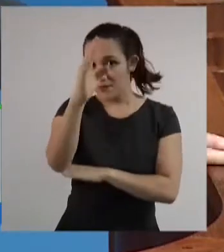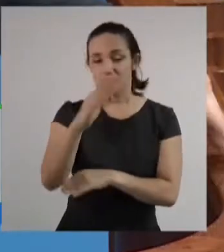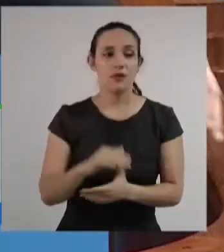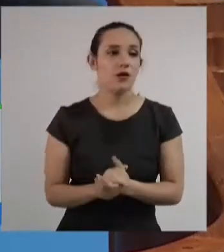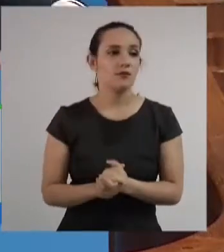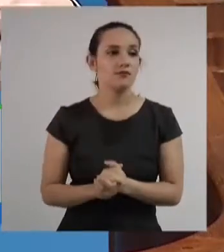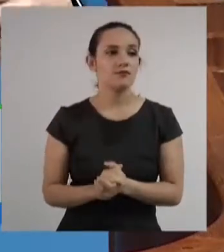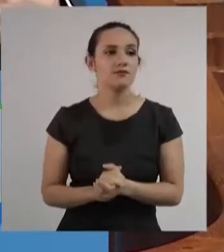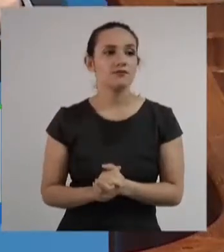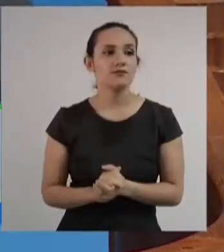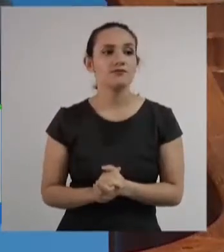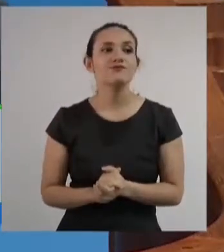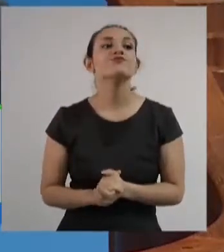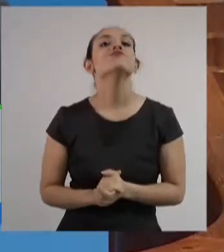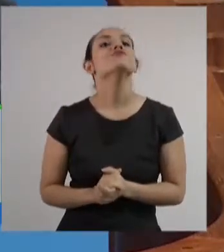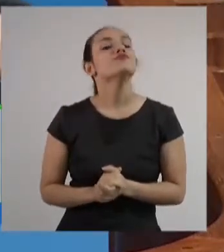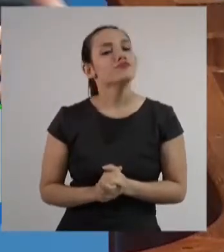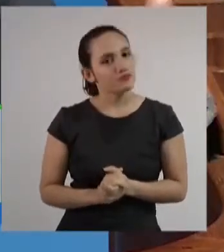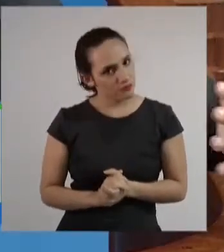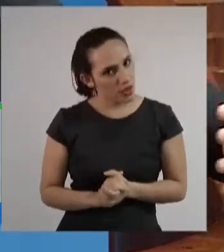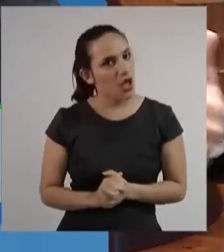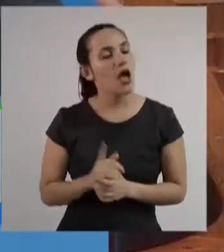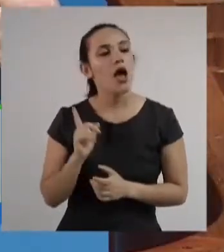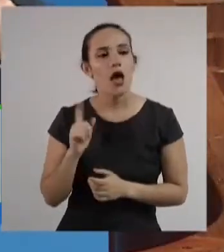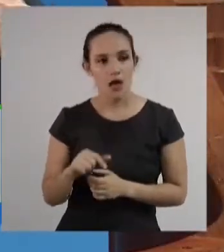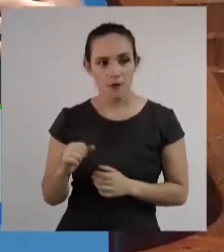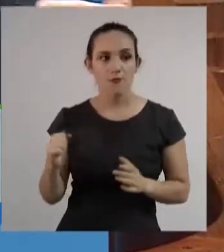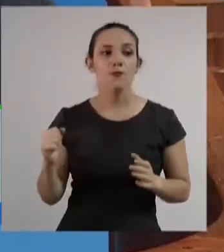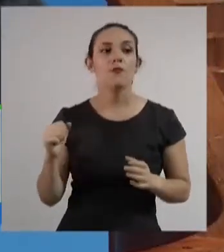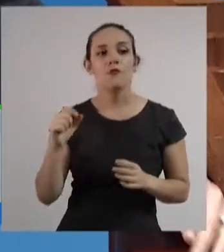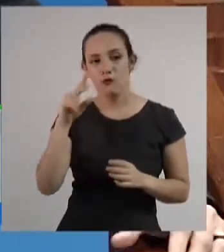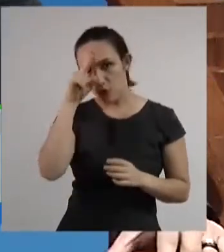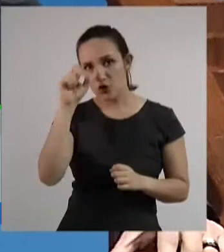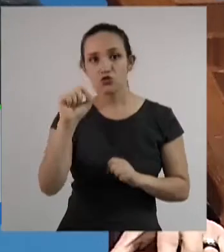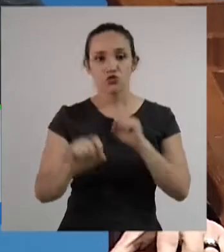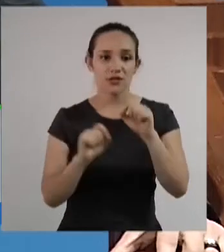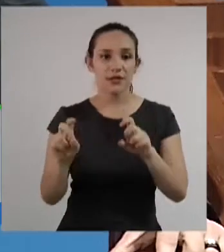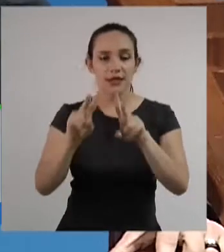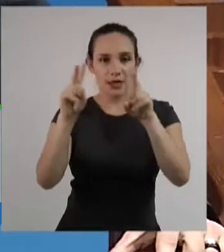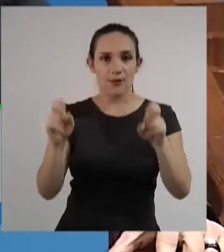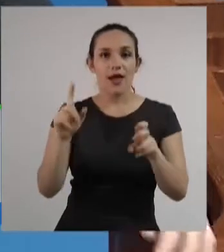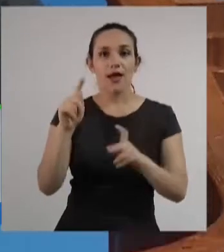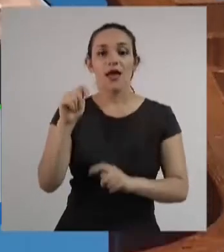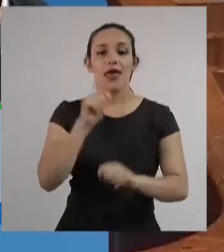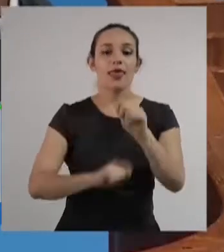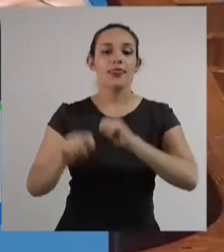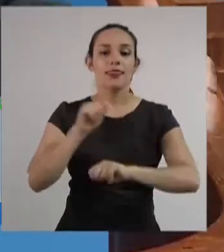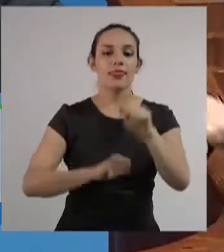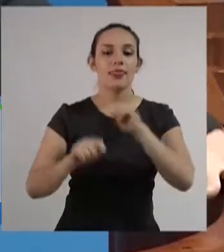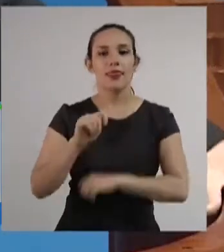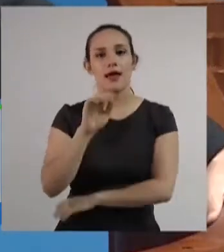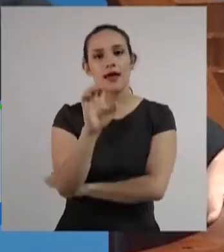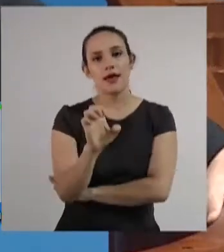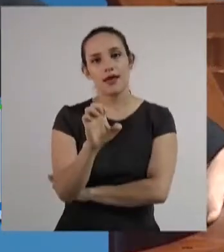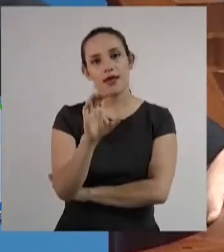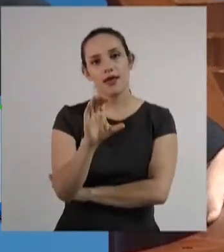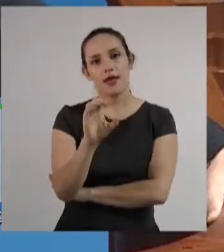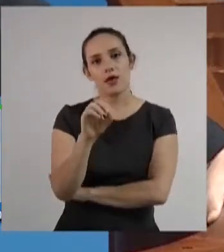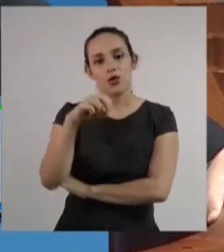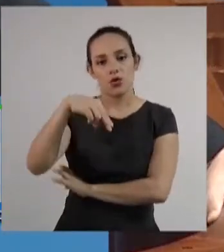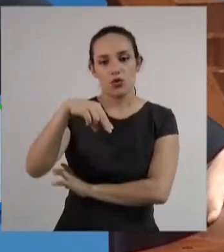que essa sim tem um impacto grande na vida das pessoas, que é da economia, o Ministério da